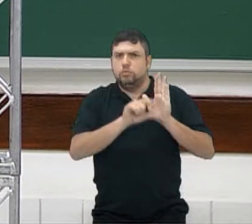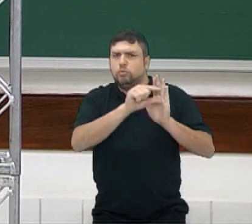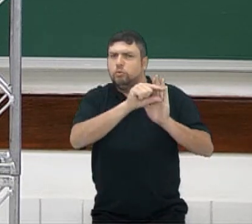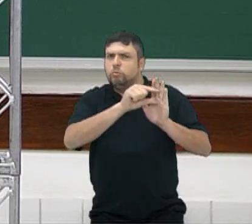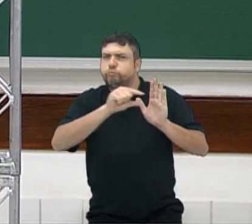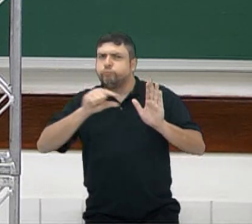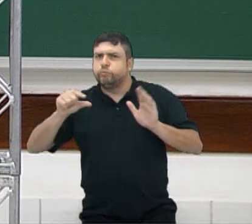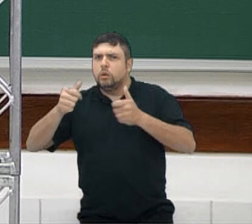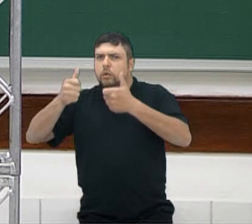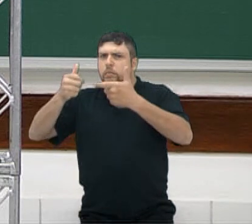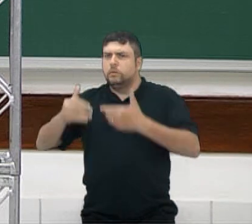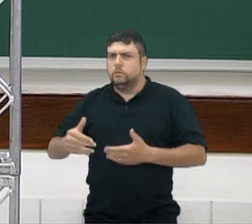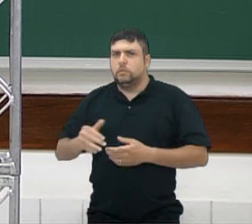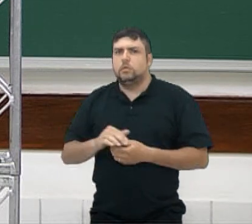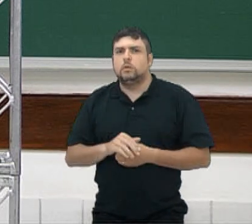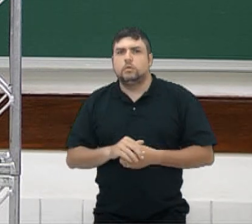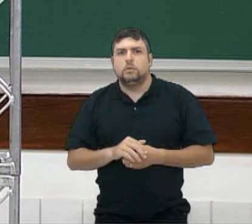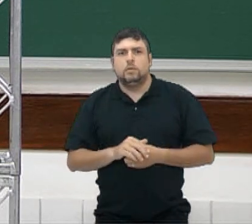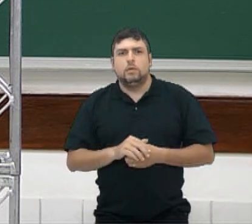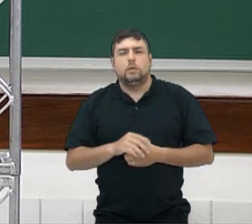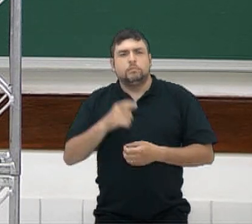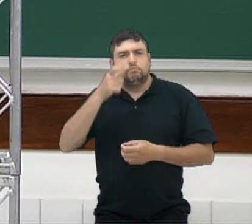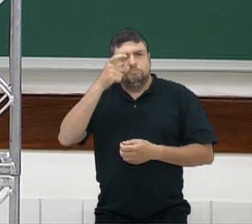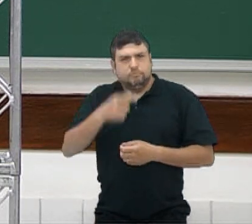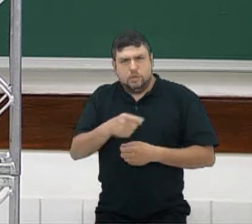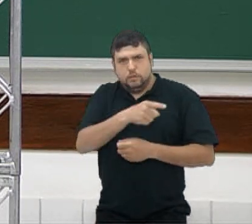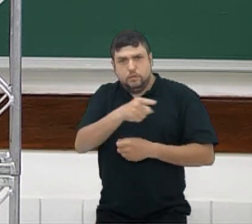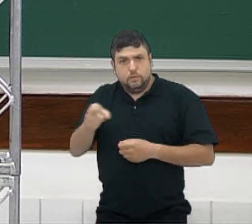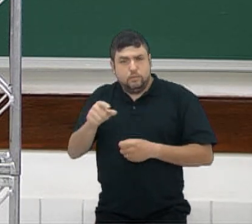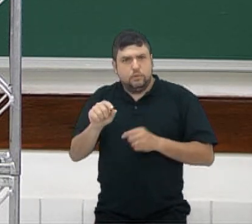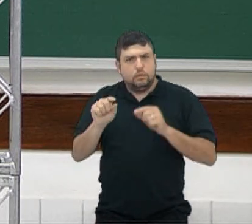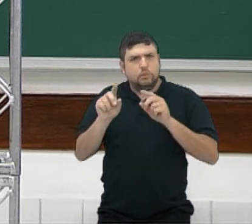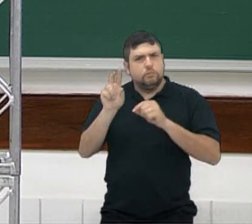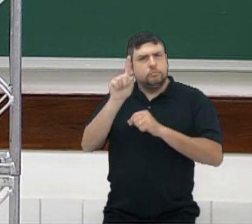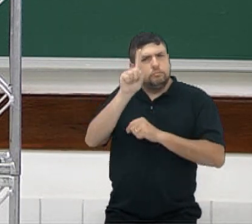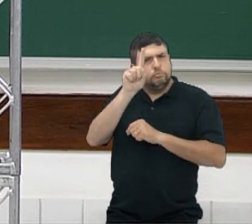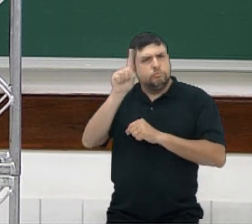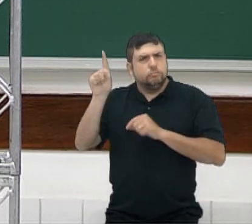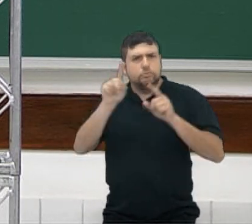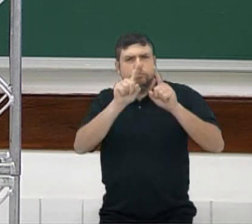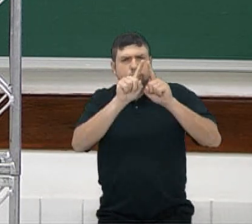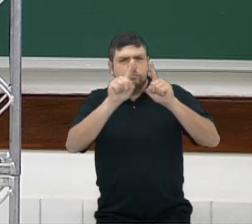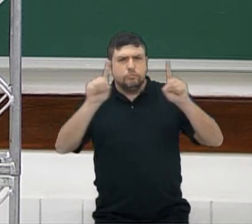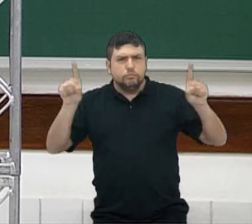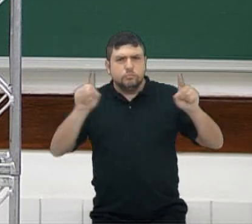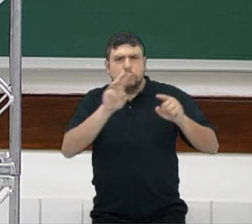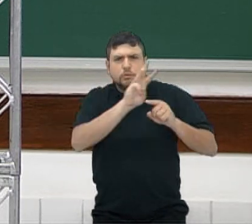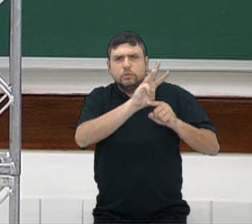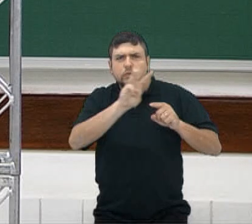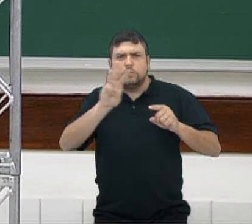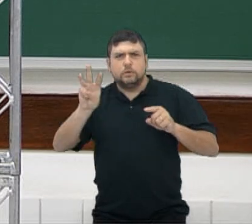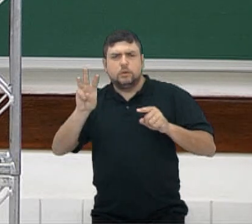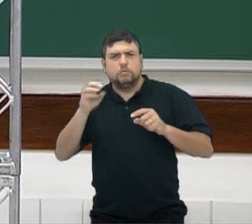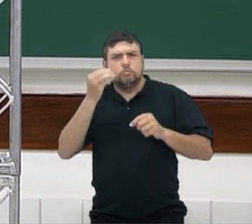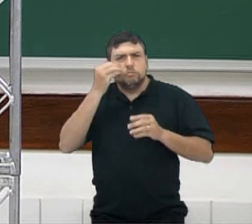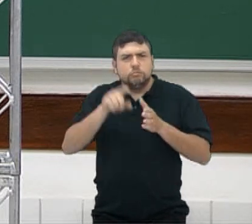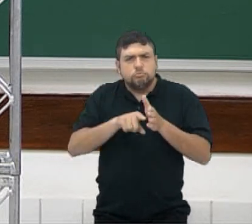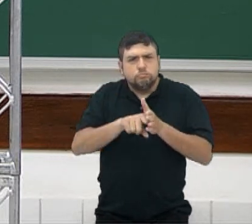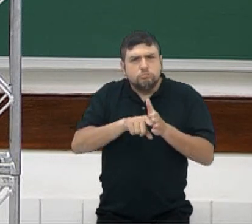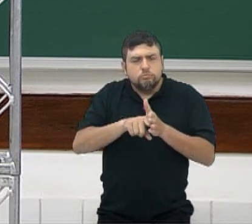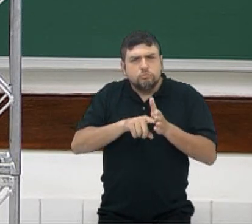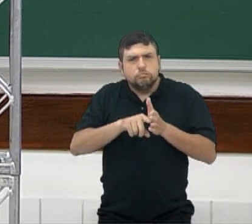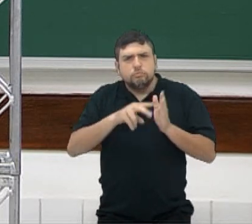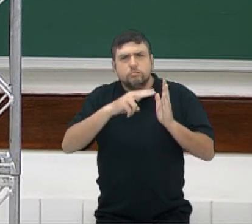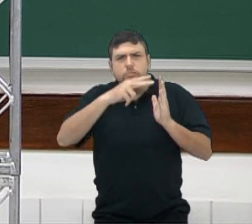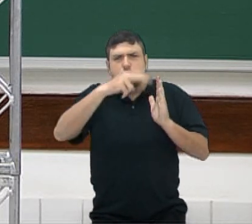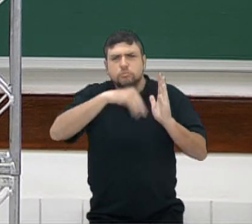totalidade. Sempre é interessante que você depois veja ali a referência e tente ler o texto, né, na íntegra, é sempre melhor. Mas vamos